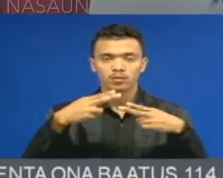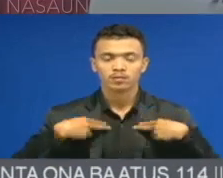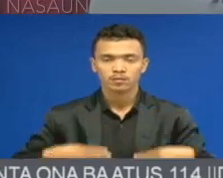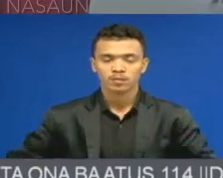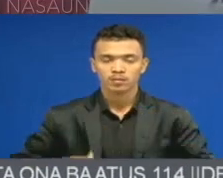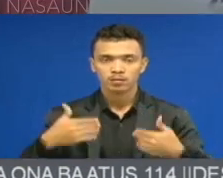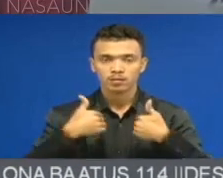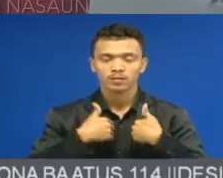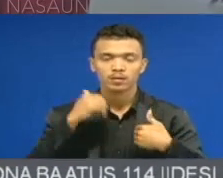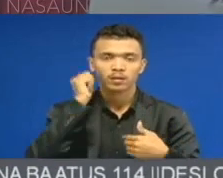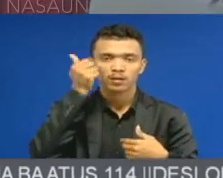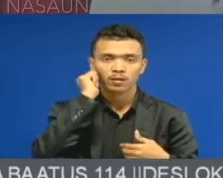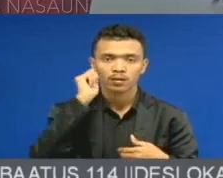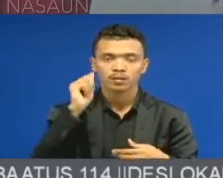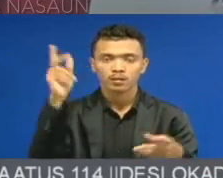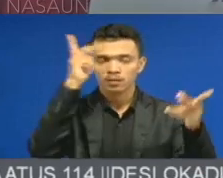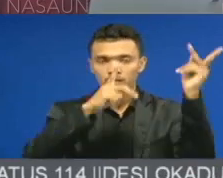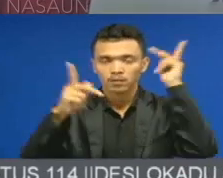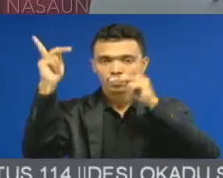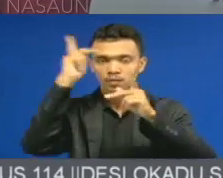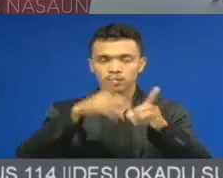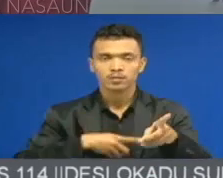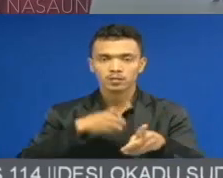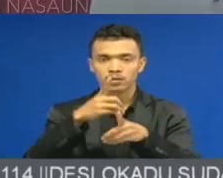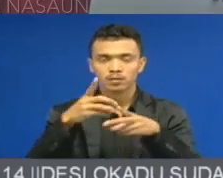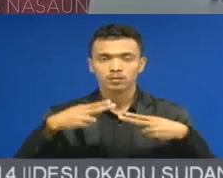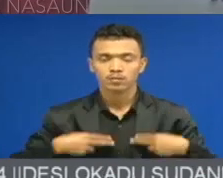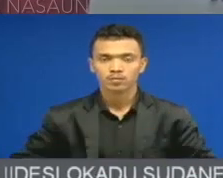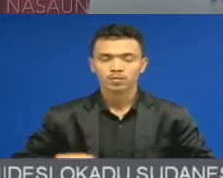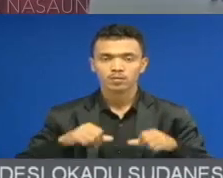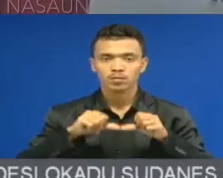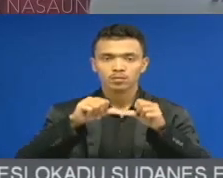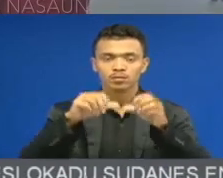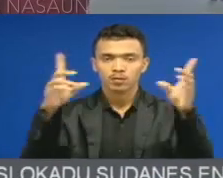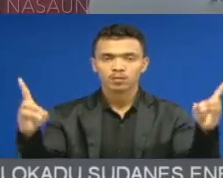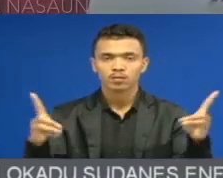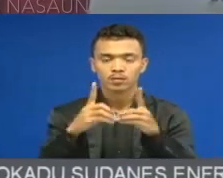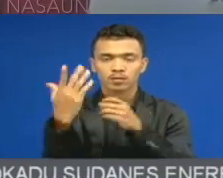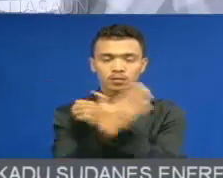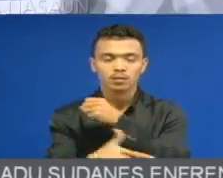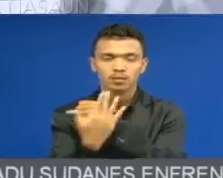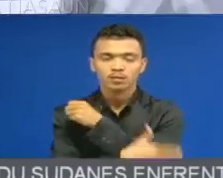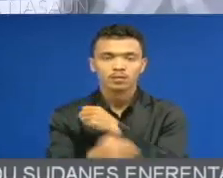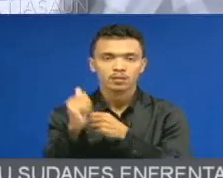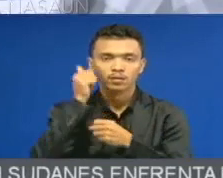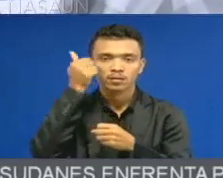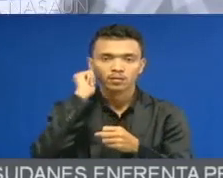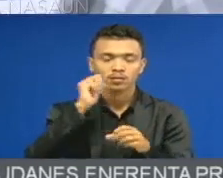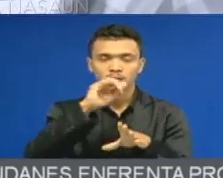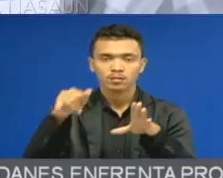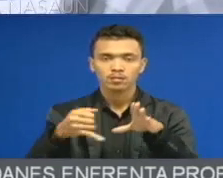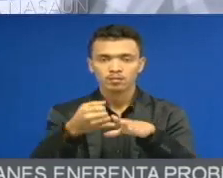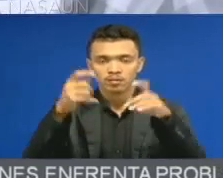Pacífico. Turnia, caso violação de direitos humanos continua a acontecer e a nação será e a Ásia Pacífico, inclui